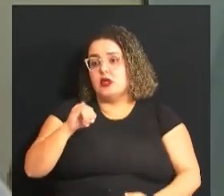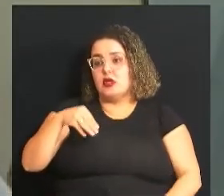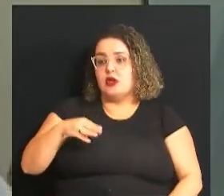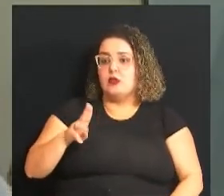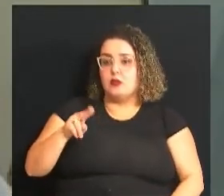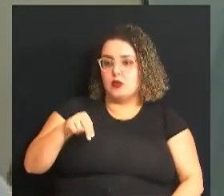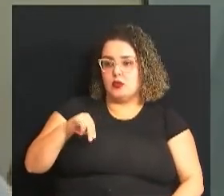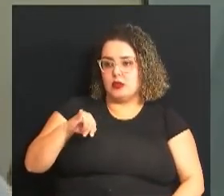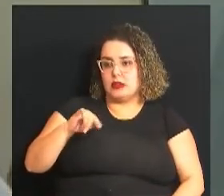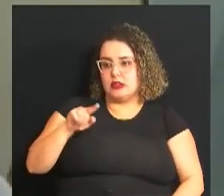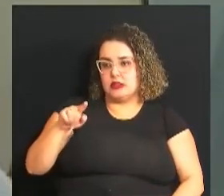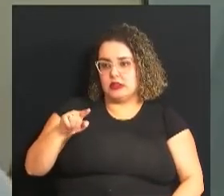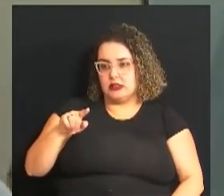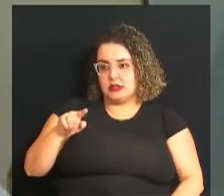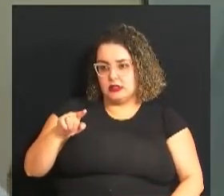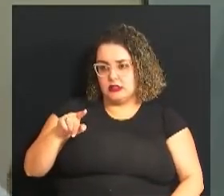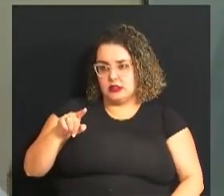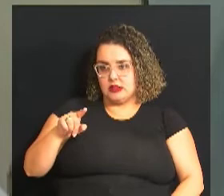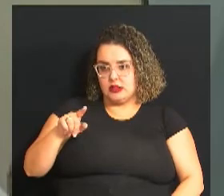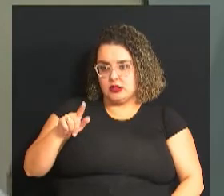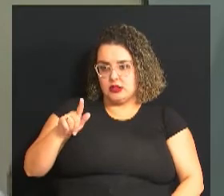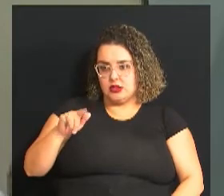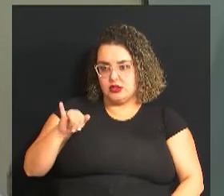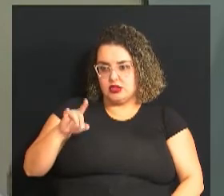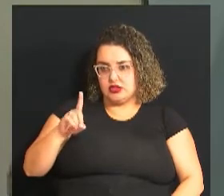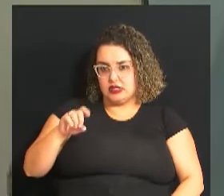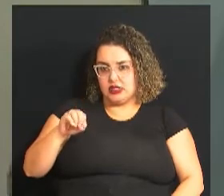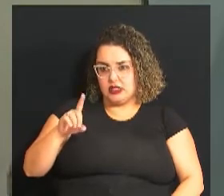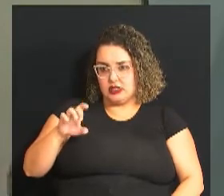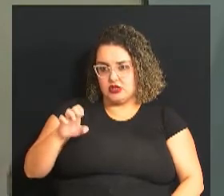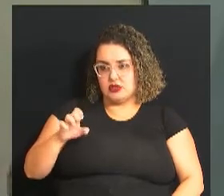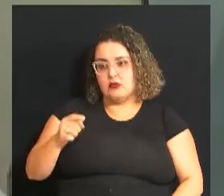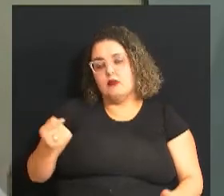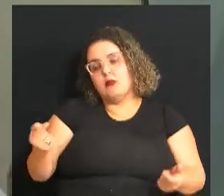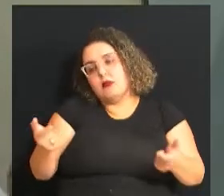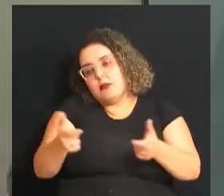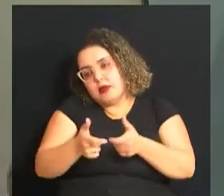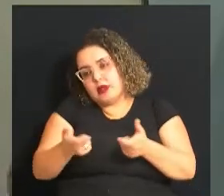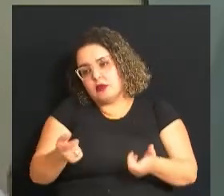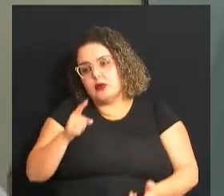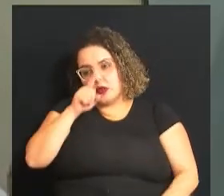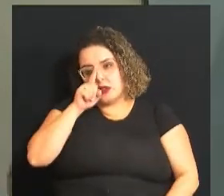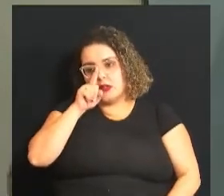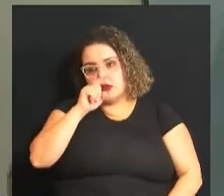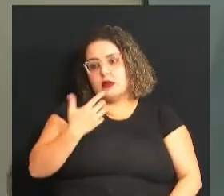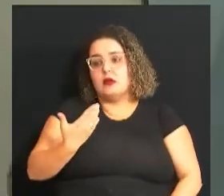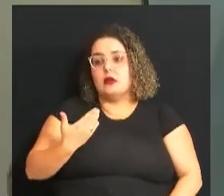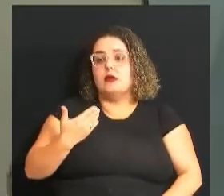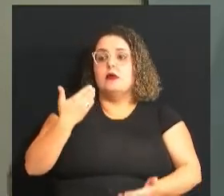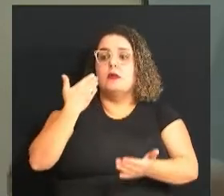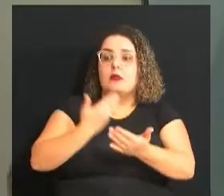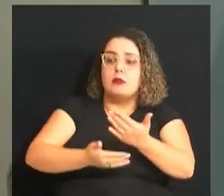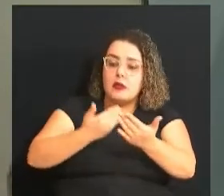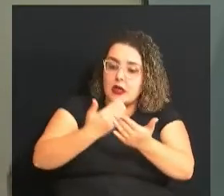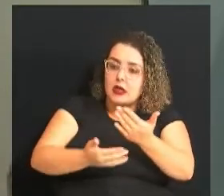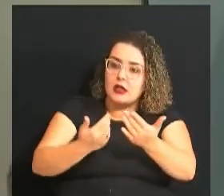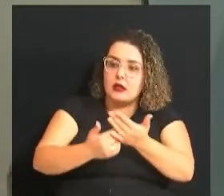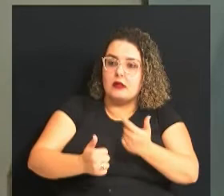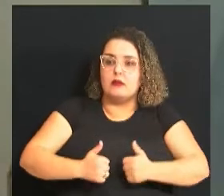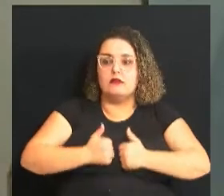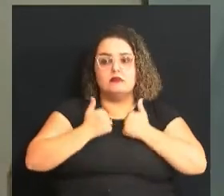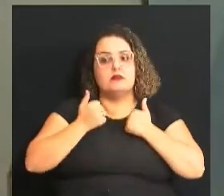risco de contaminação. E existem aquelas pessoas que vão perdendo a imunização ao longo da vida. Isso não é